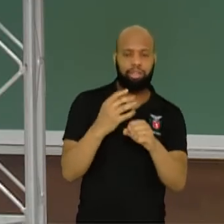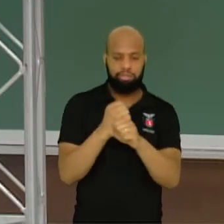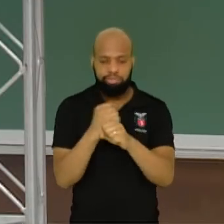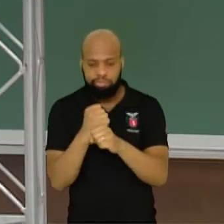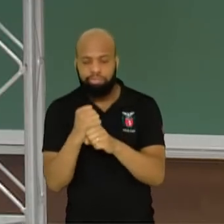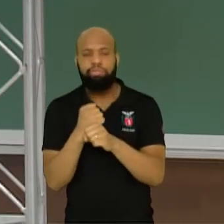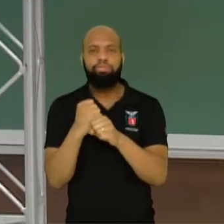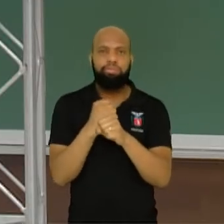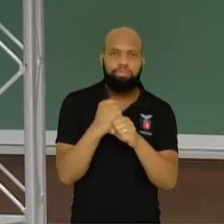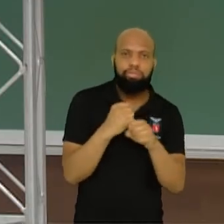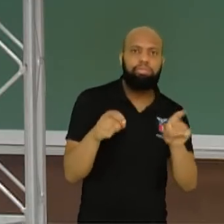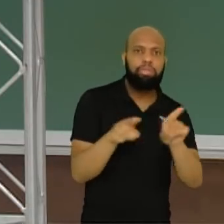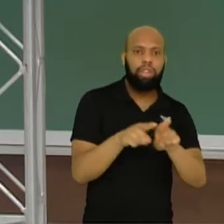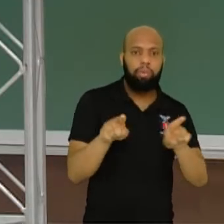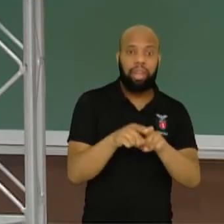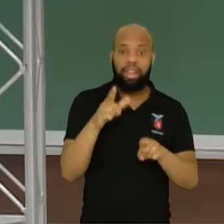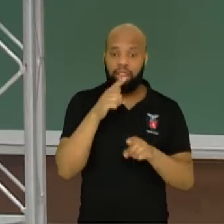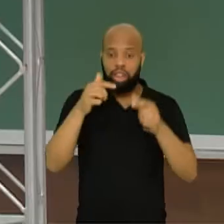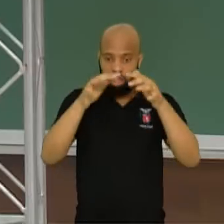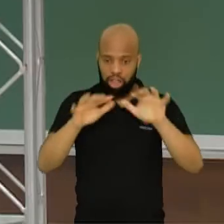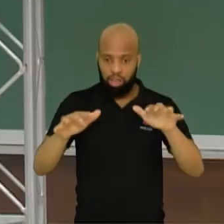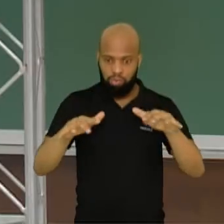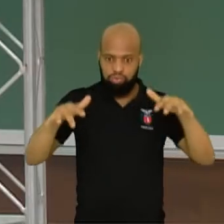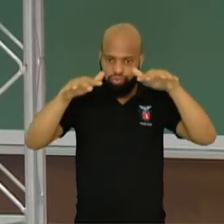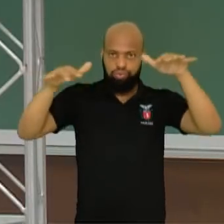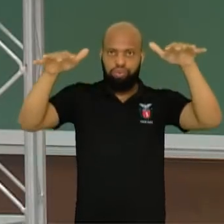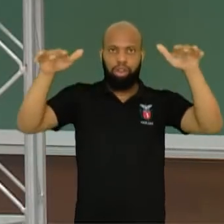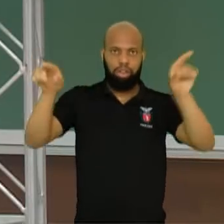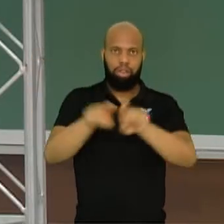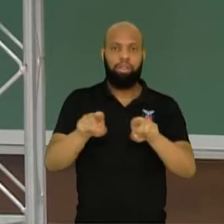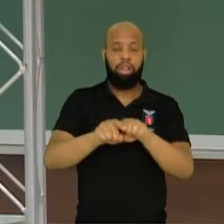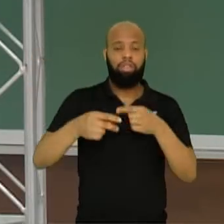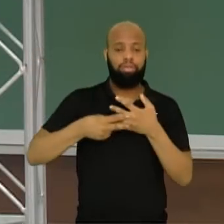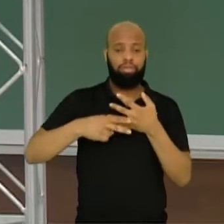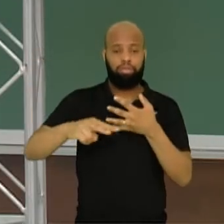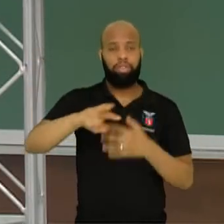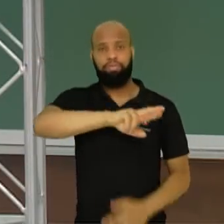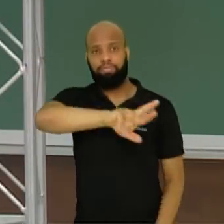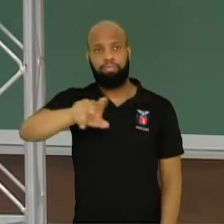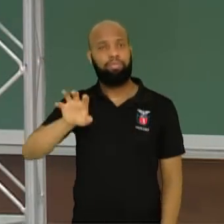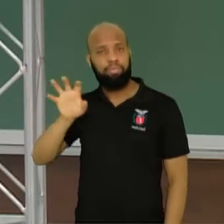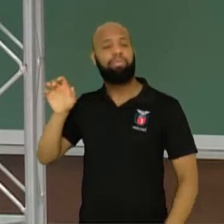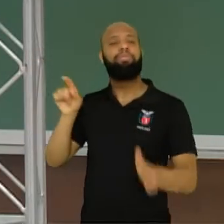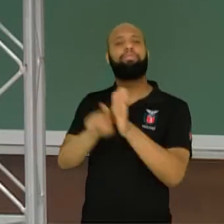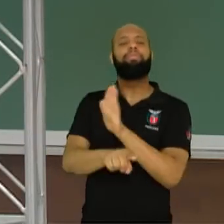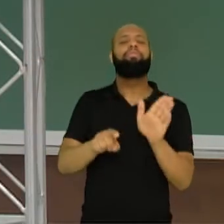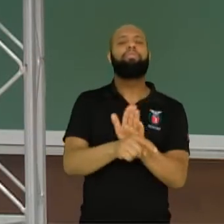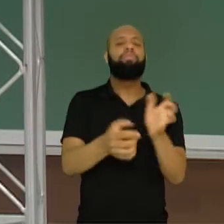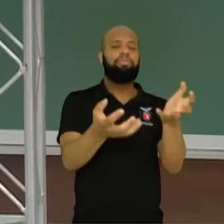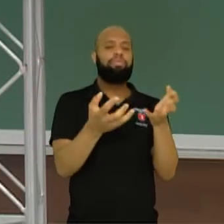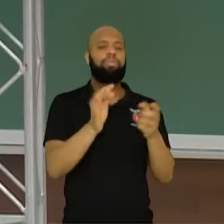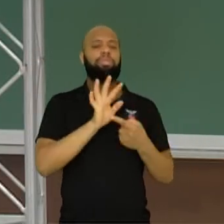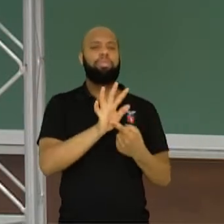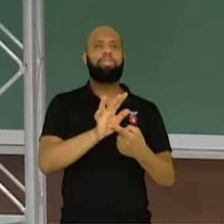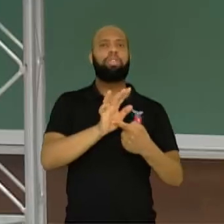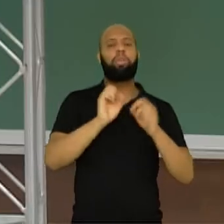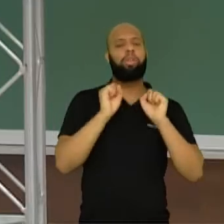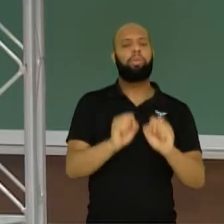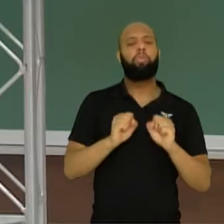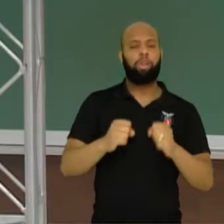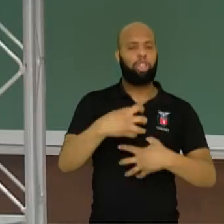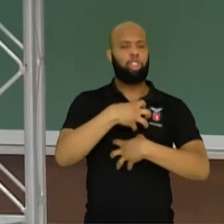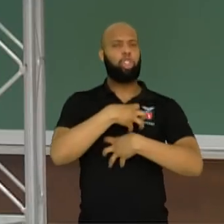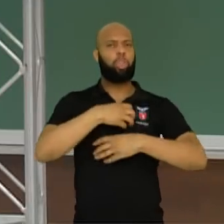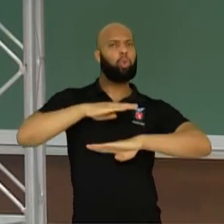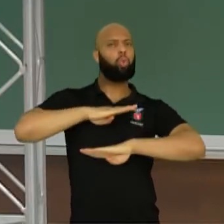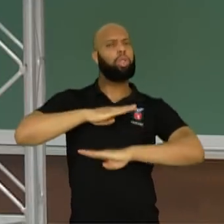dos oceanos, entre outras consequências. Então, esse exercício foi para mostrar para vocês que pode ser uma situação